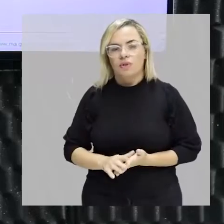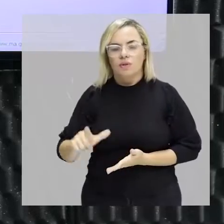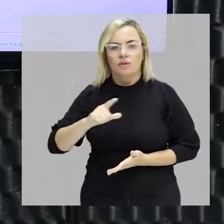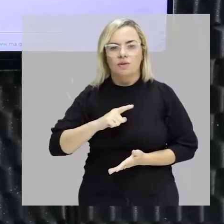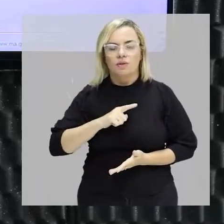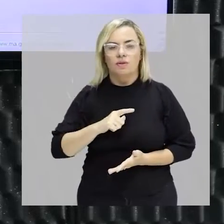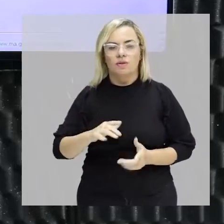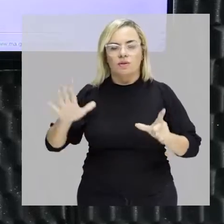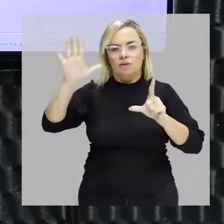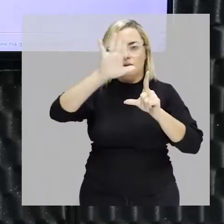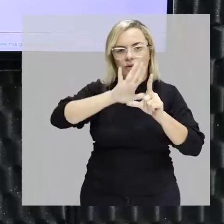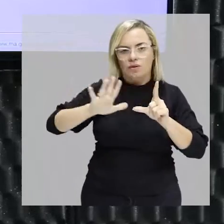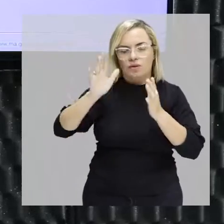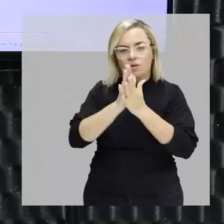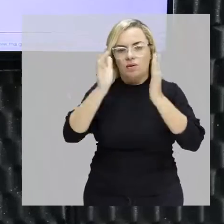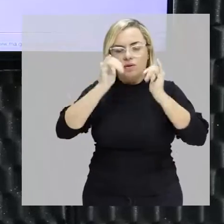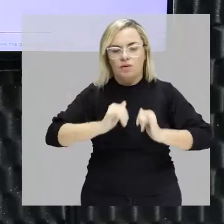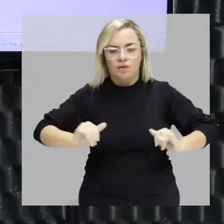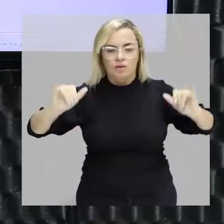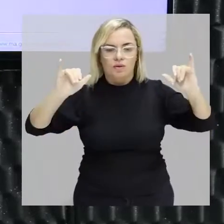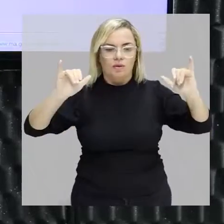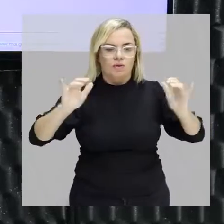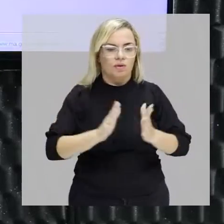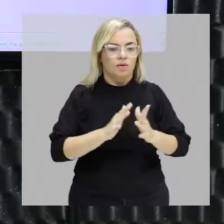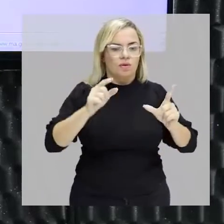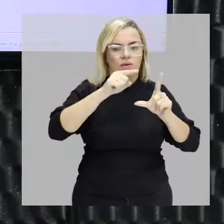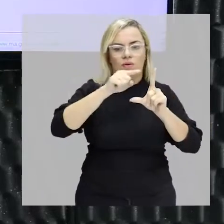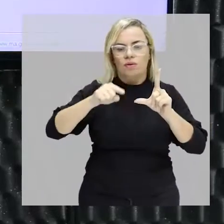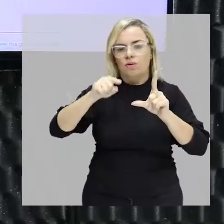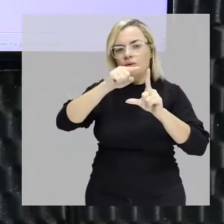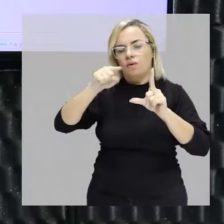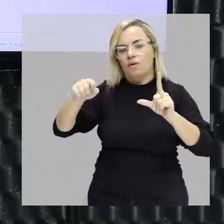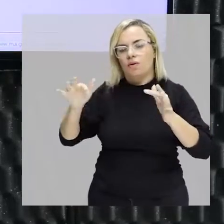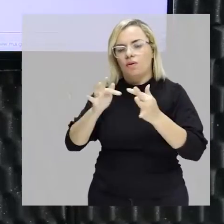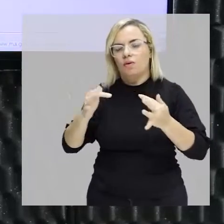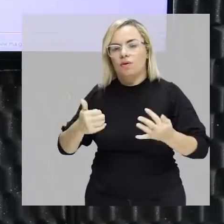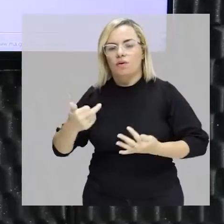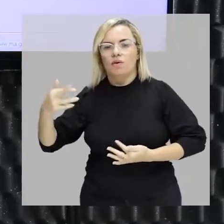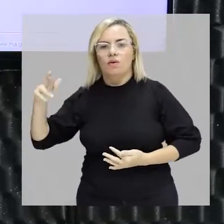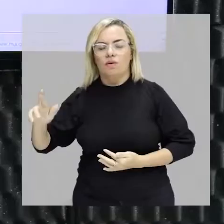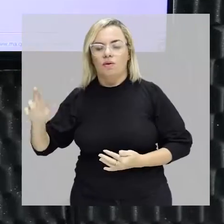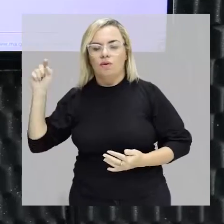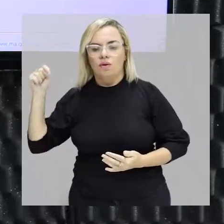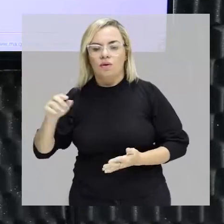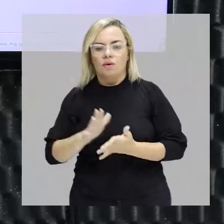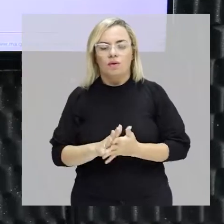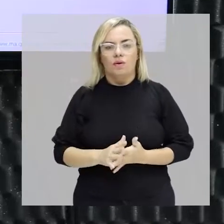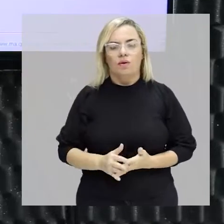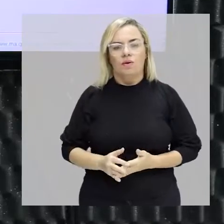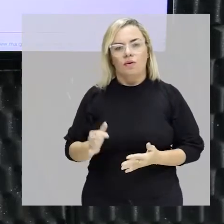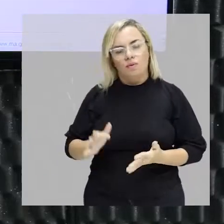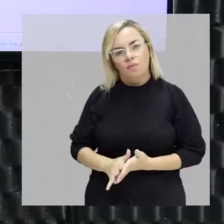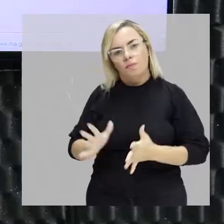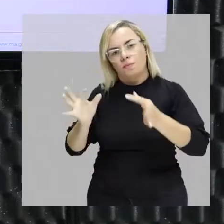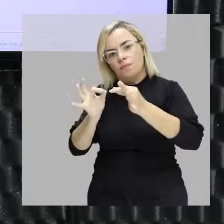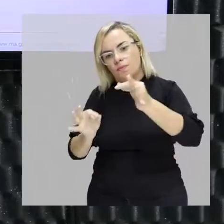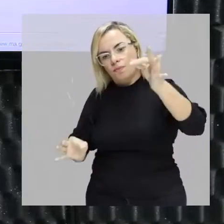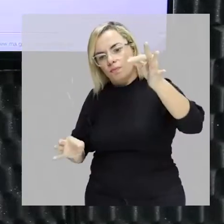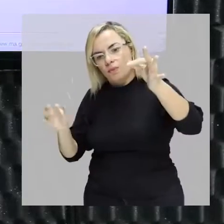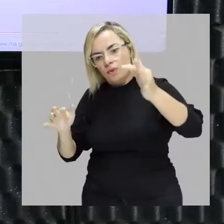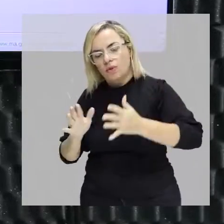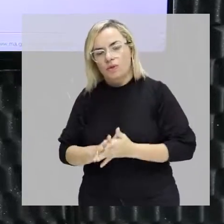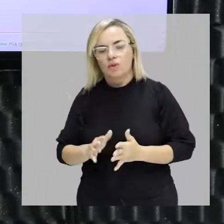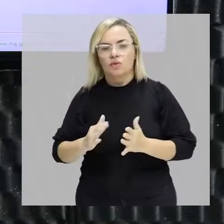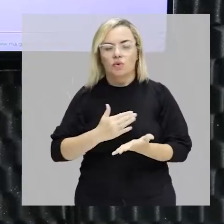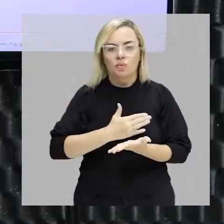lá as informações, o gráfico dessa função do primeiro grau, que nada mais é do que uma reta, já foi falado lá no comecinho da nossa